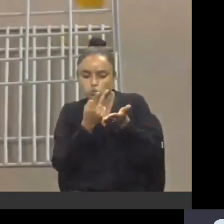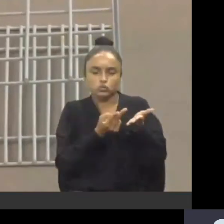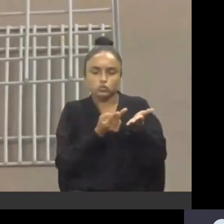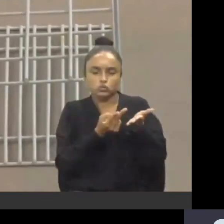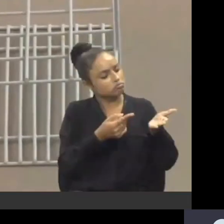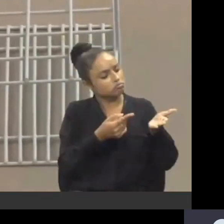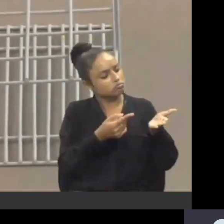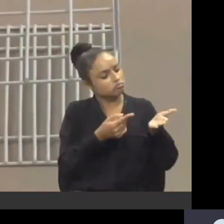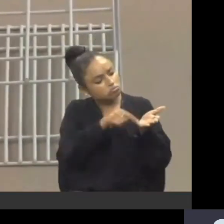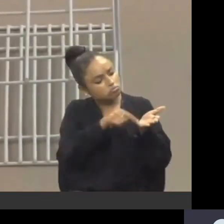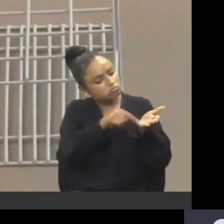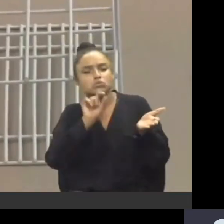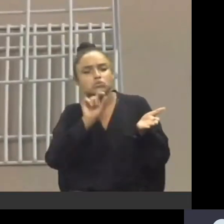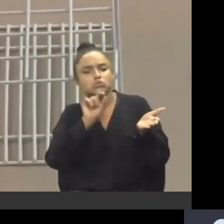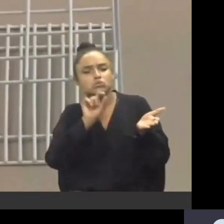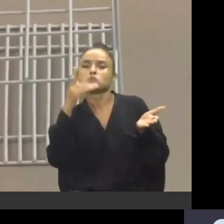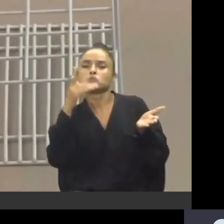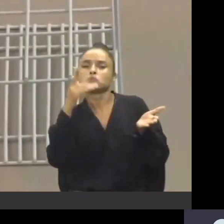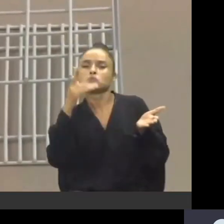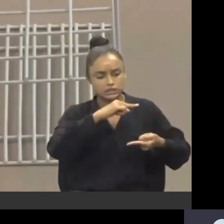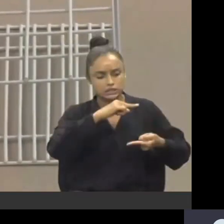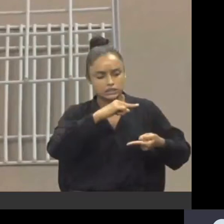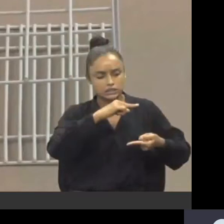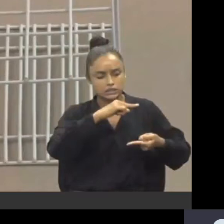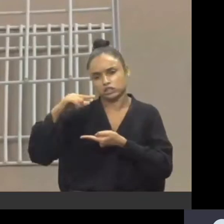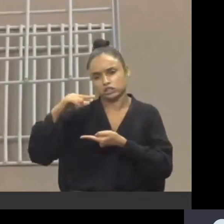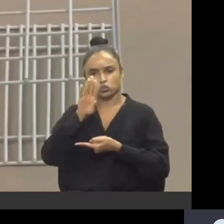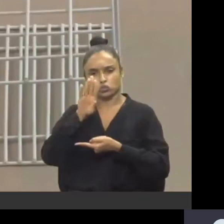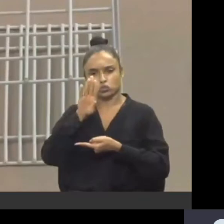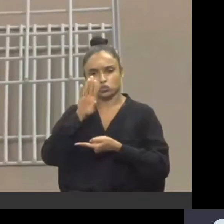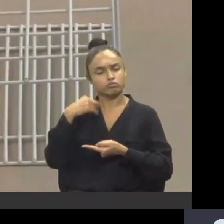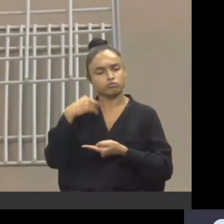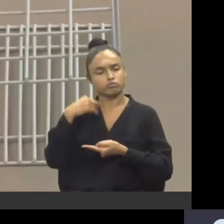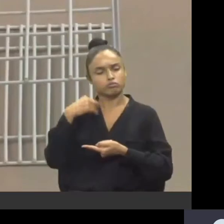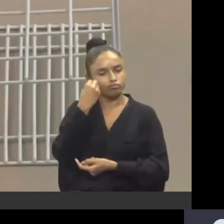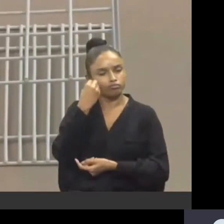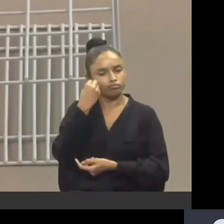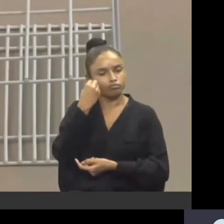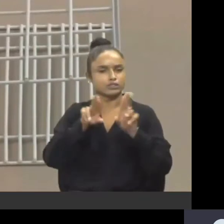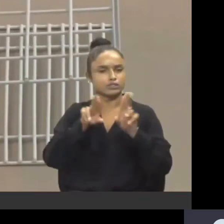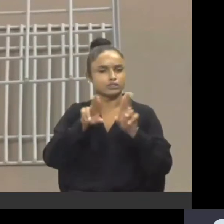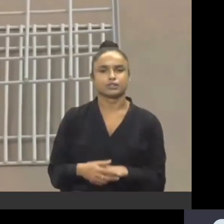aconteceu de diferente entre esses dois experimentos.